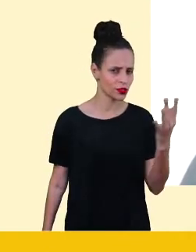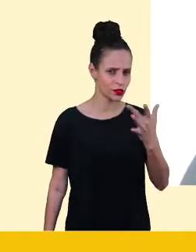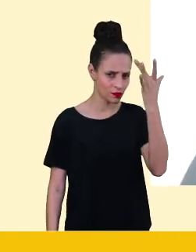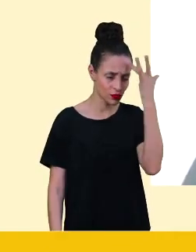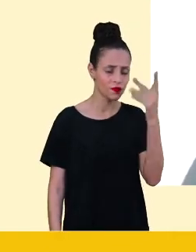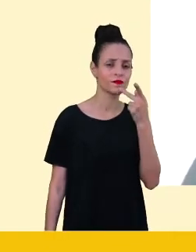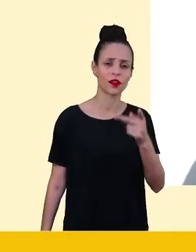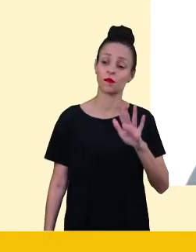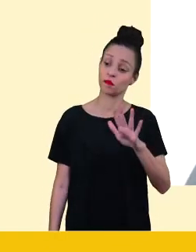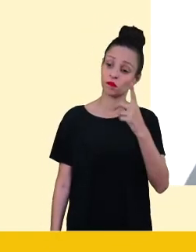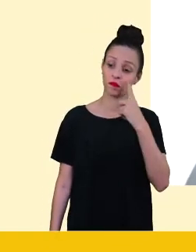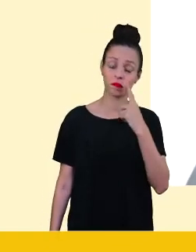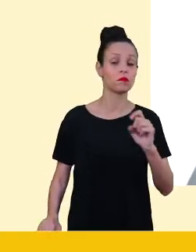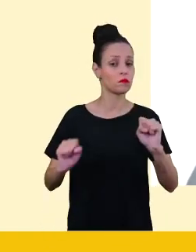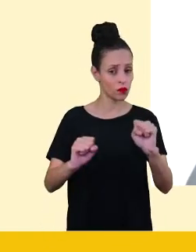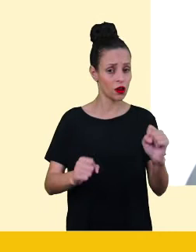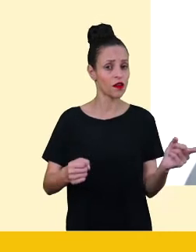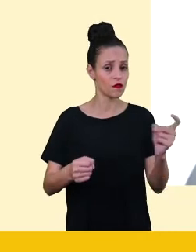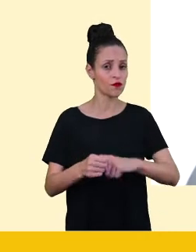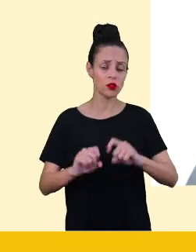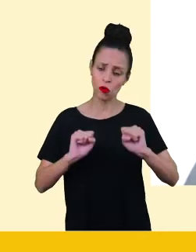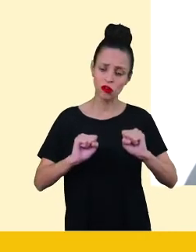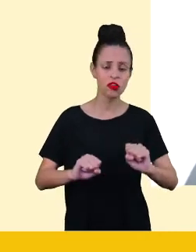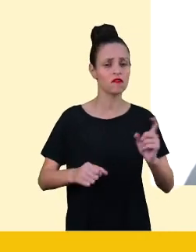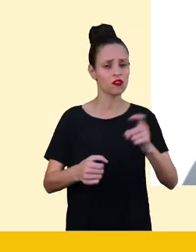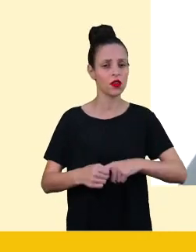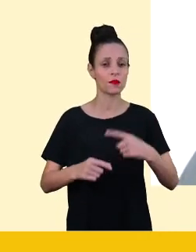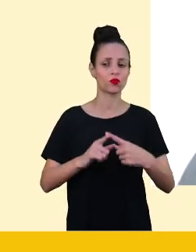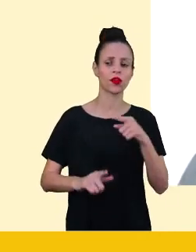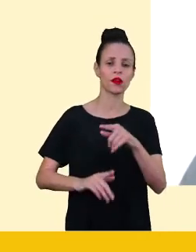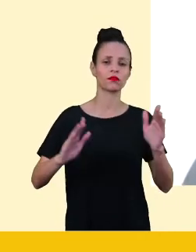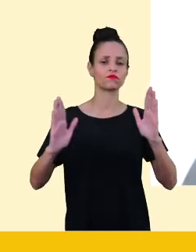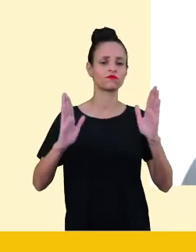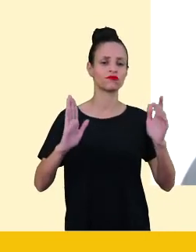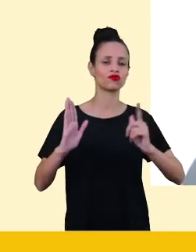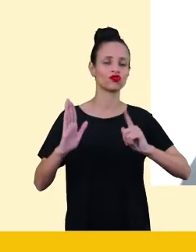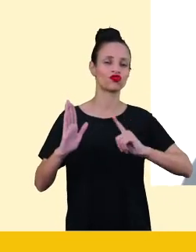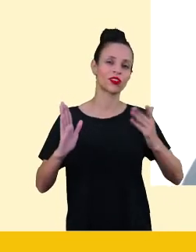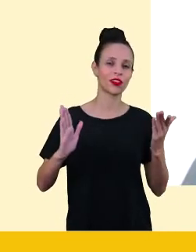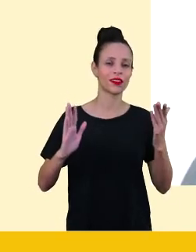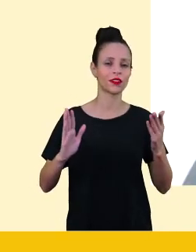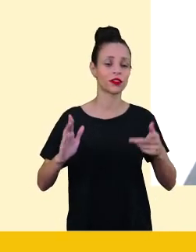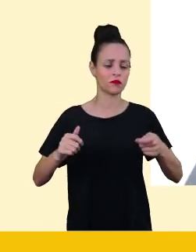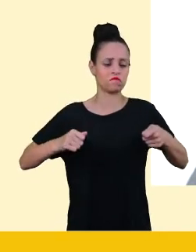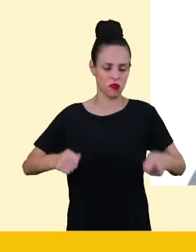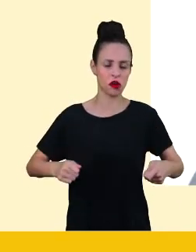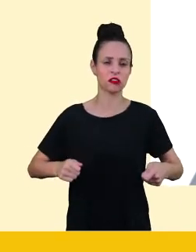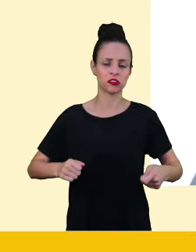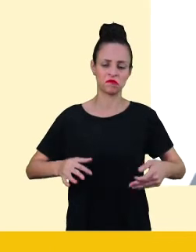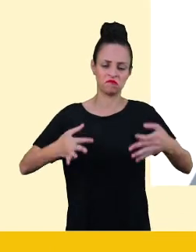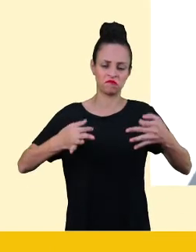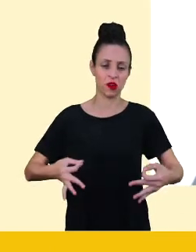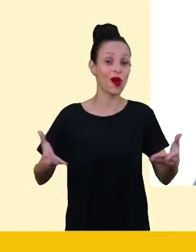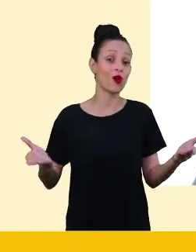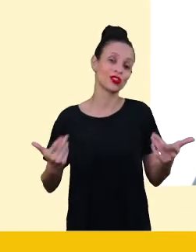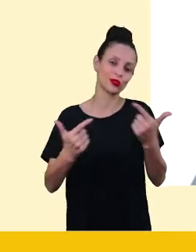que, né, apoiavam. Não, até muitas pessoas ainda falam assim, olha, poderia voltar o green, né? Porque naquela época